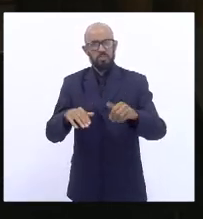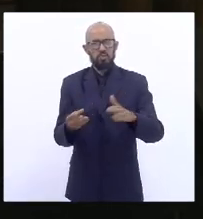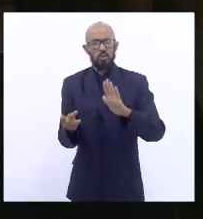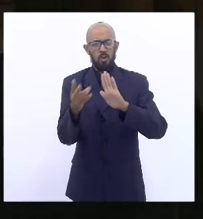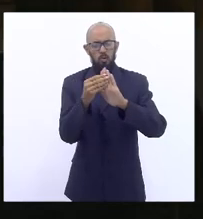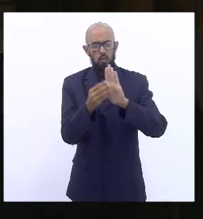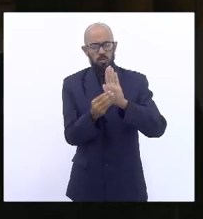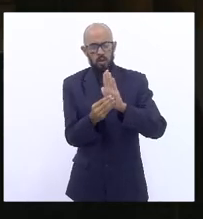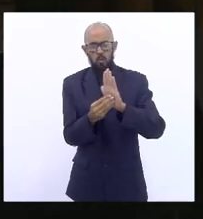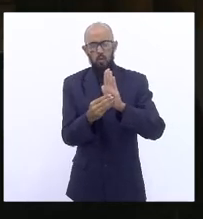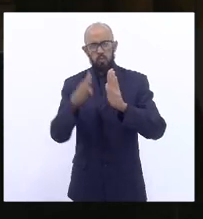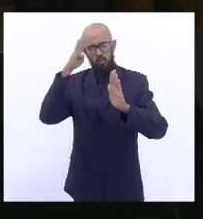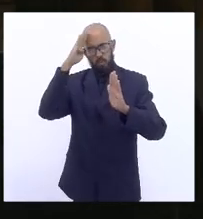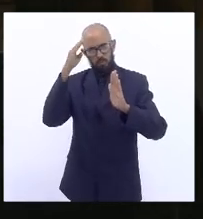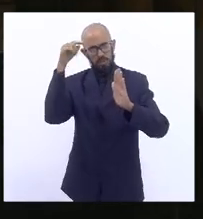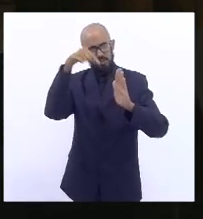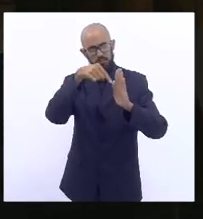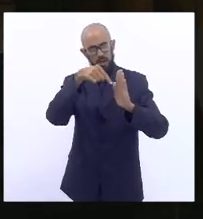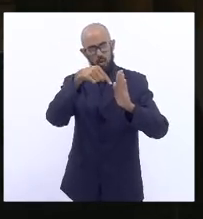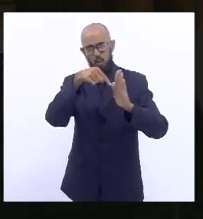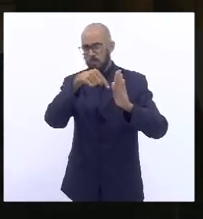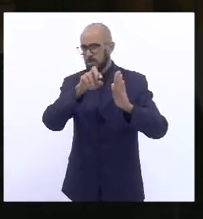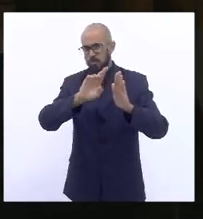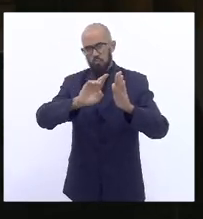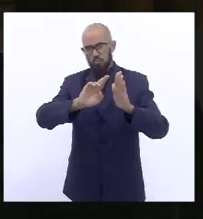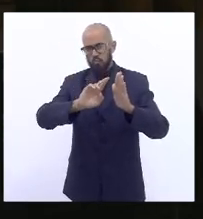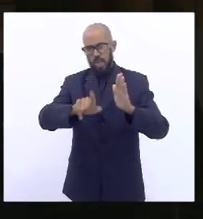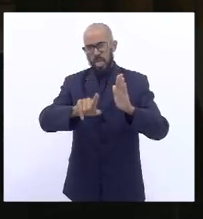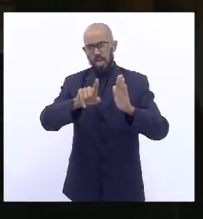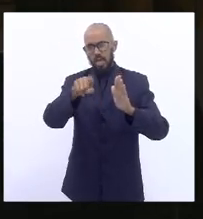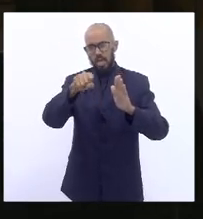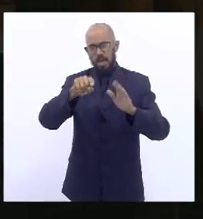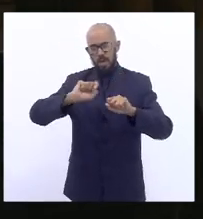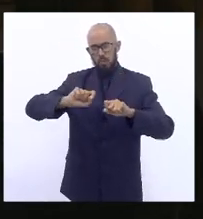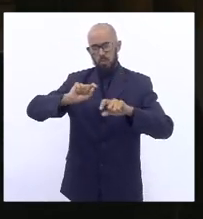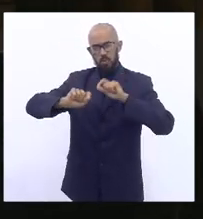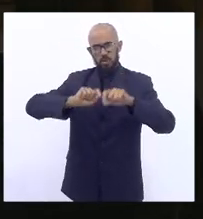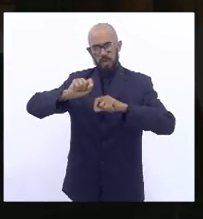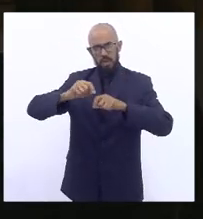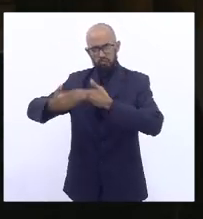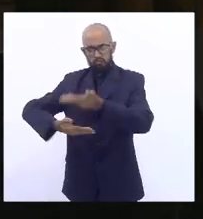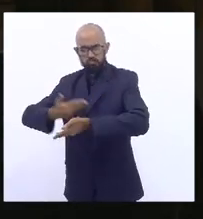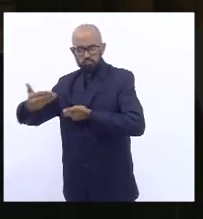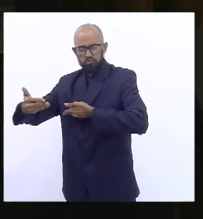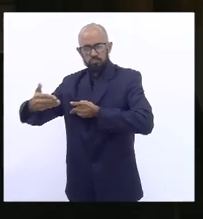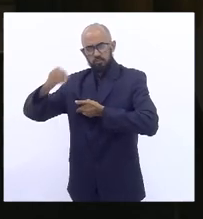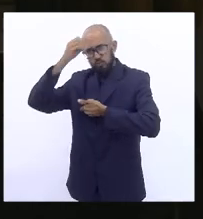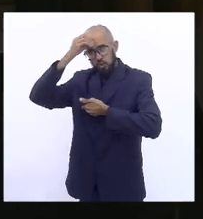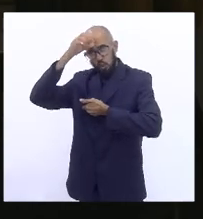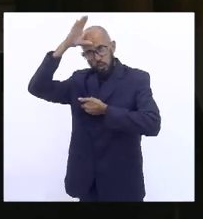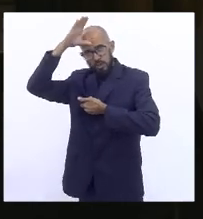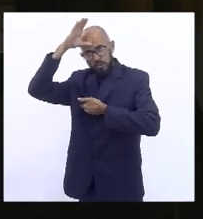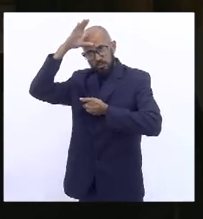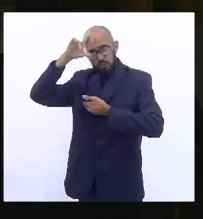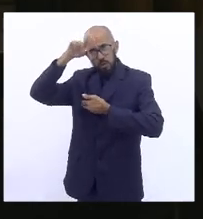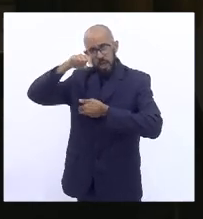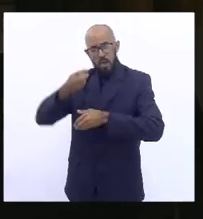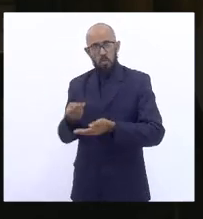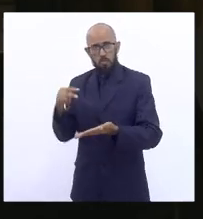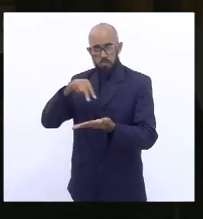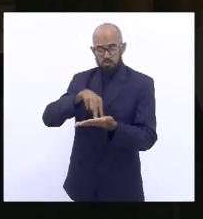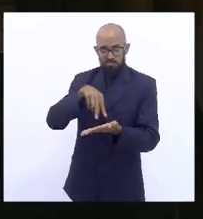do processo. O que a gente compreende como educação? A transmissão de conhecimentos. Ou seja, o